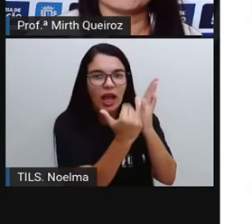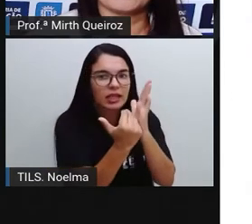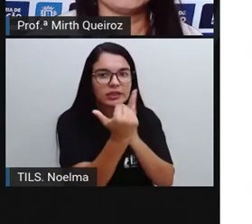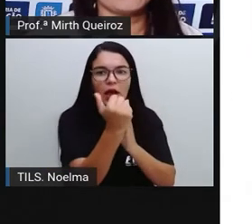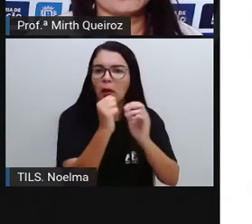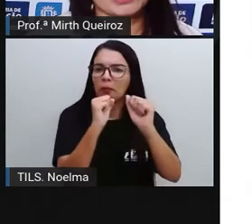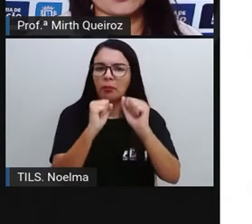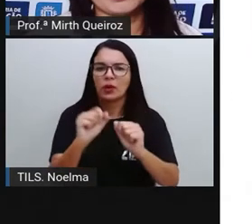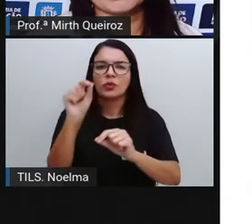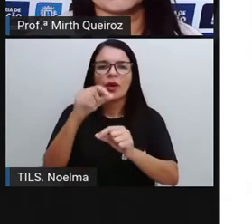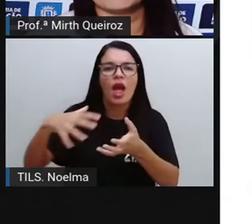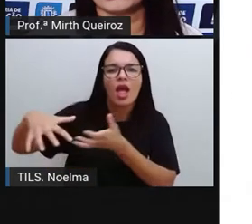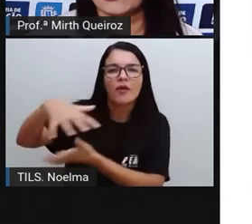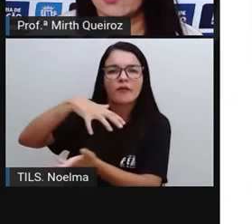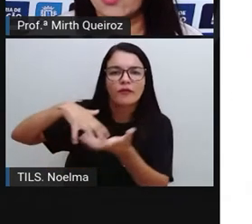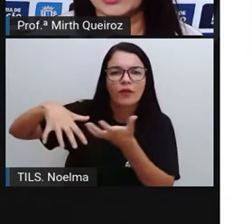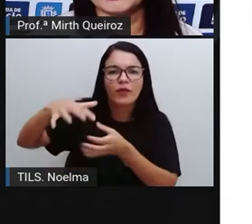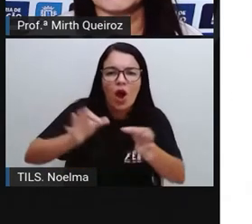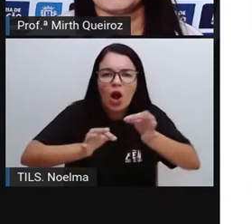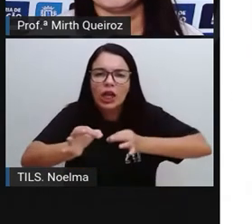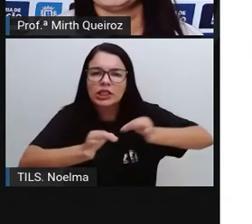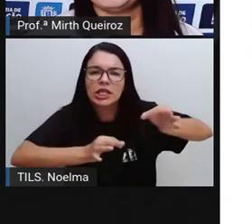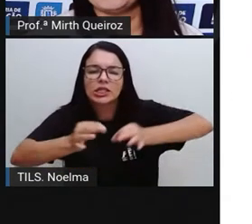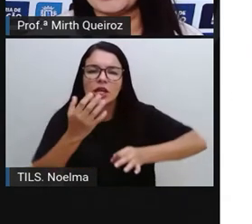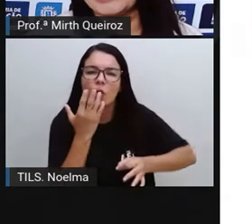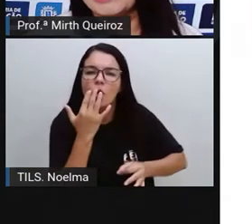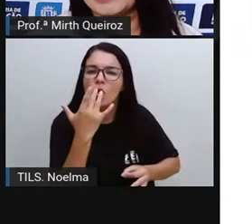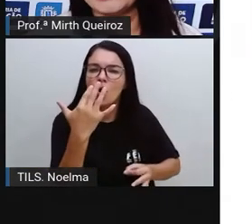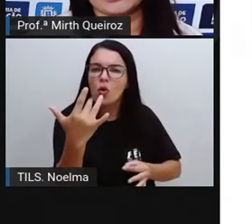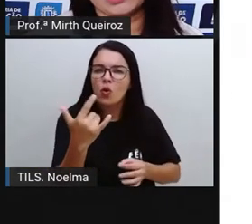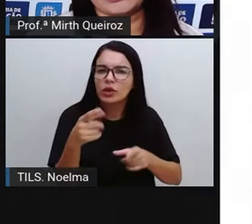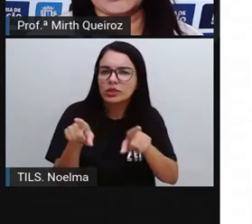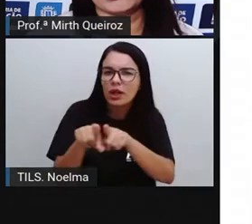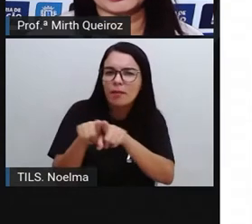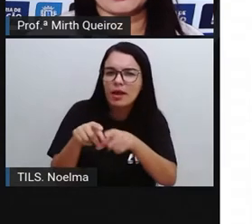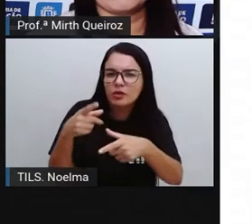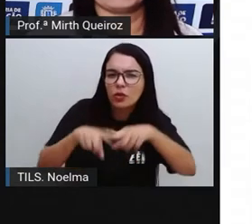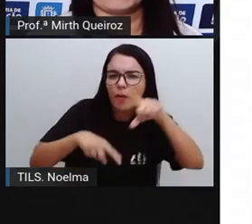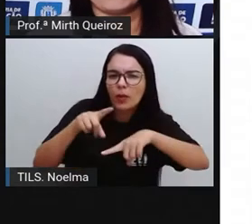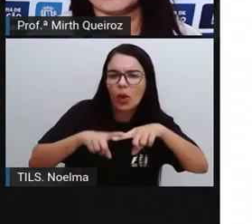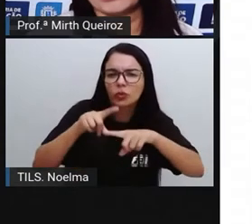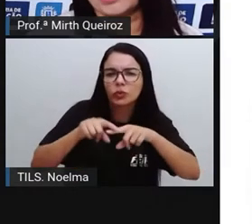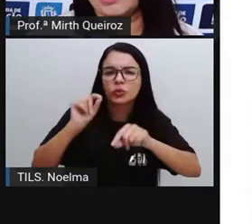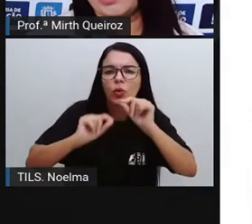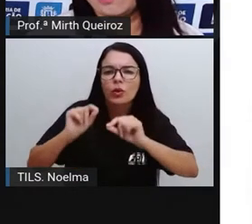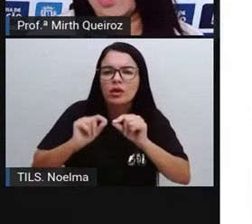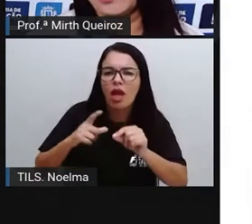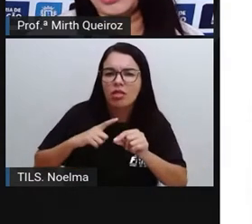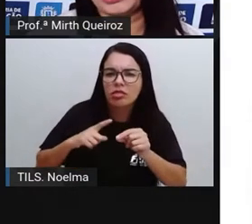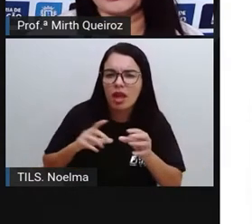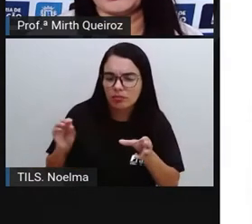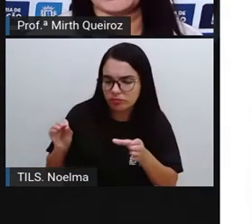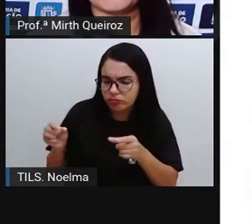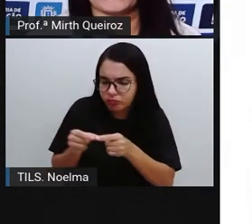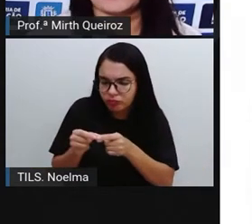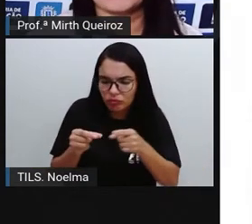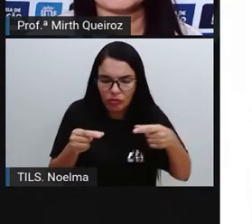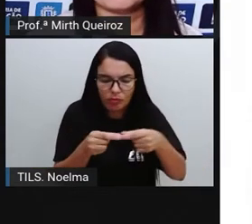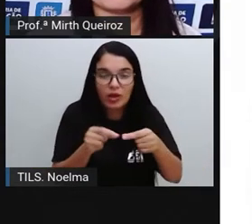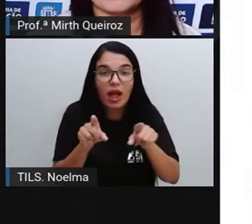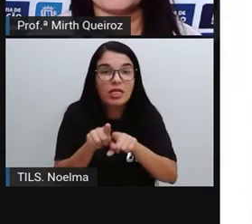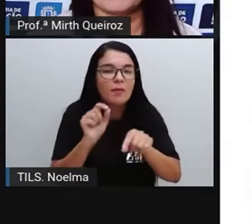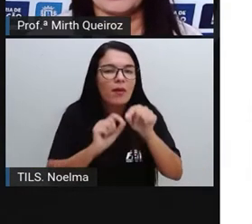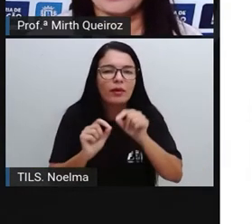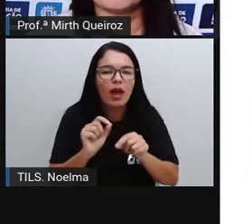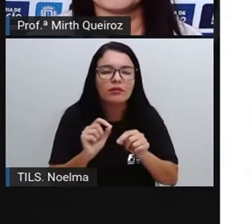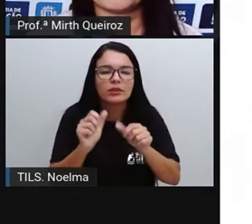representação que vai envolver a combinação de cores, de materiais que vão estar ali em forma de figuras